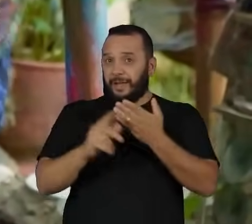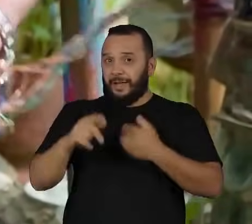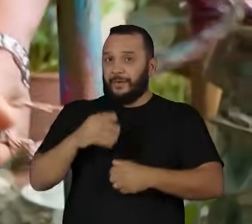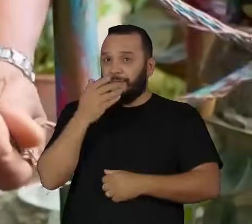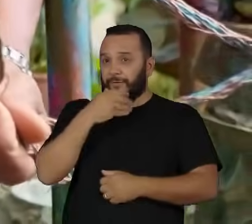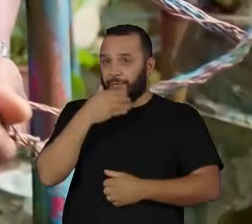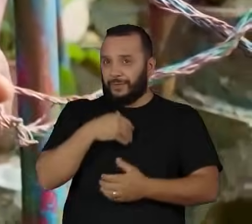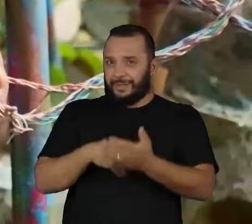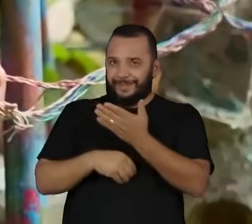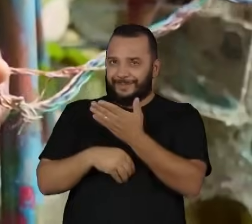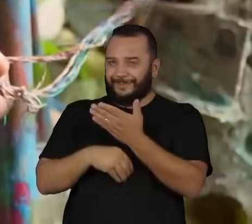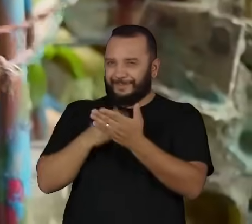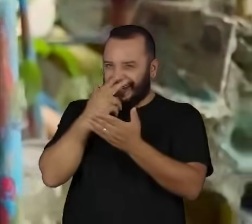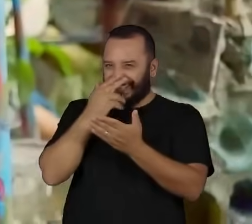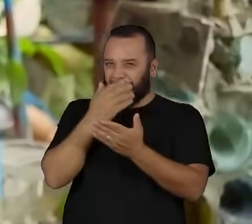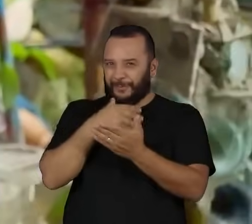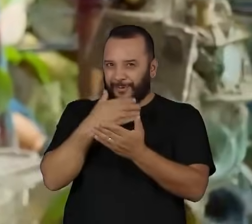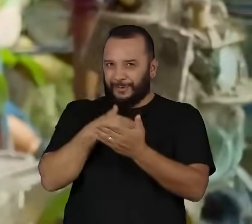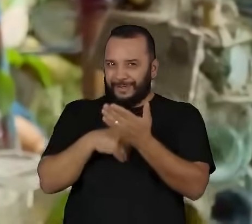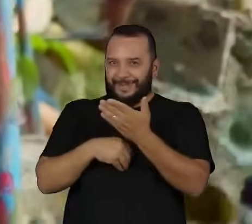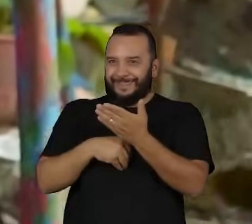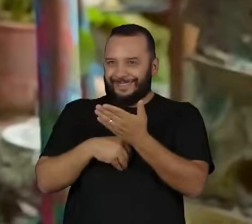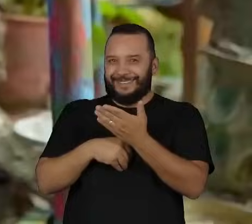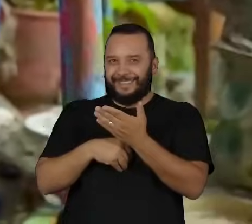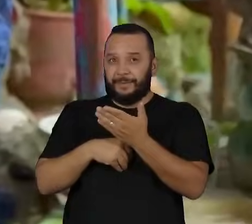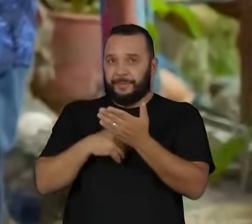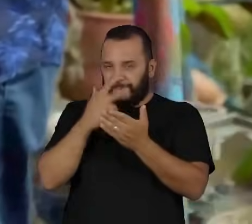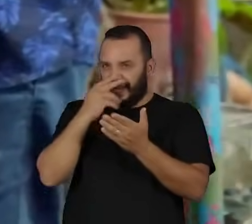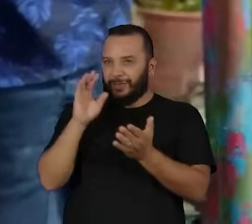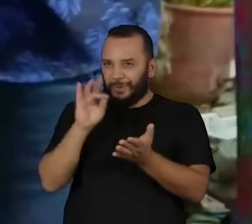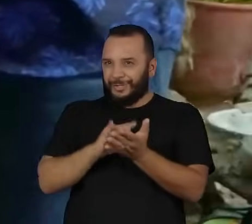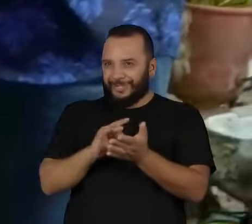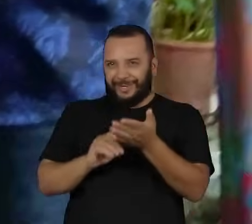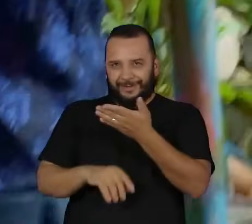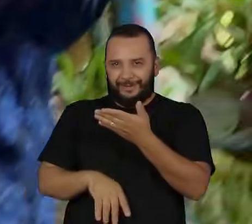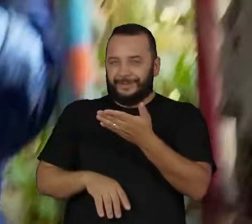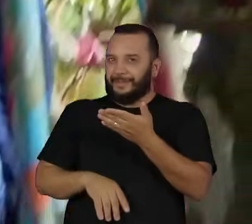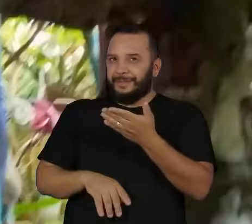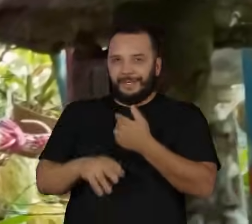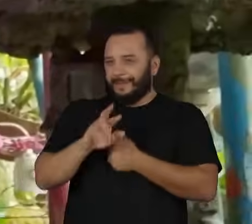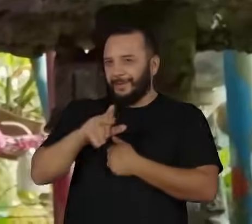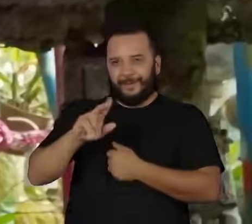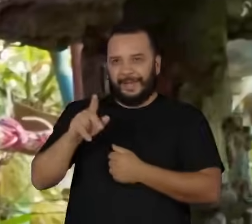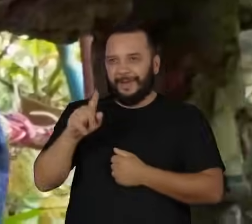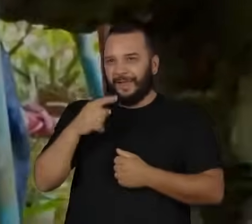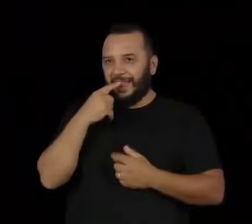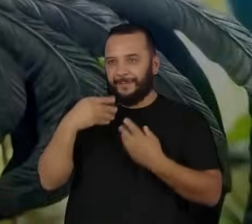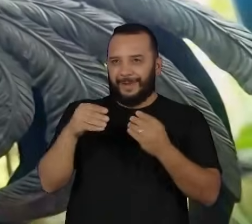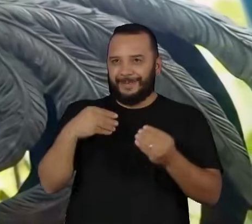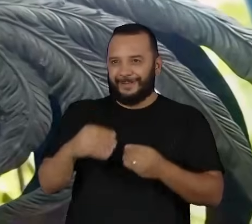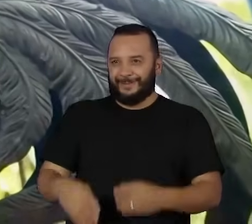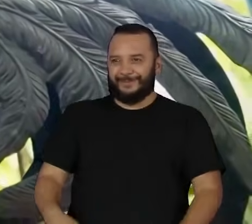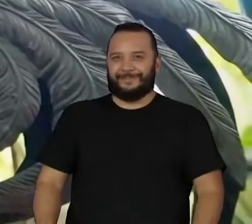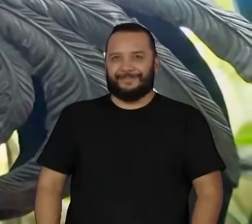vendo? Entendi. Não parece ser manual, parece ser original. Parece. Eu acho muito interessante essa peça aqui.